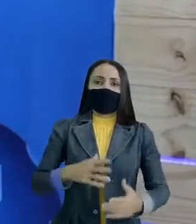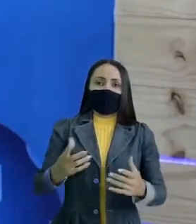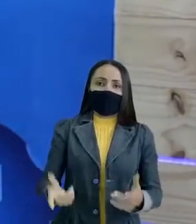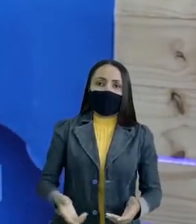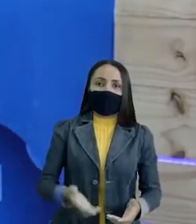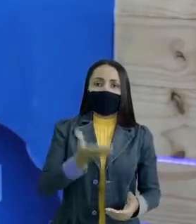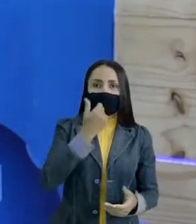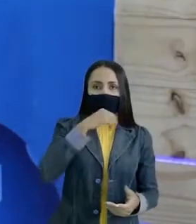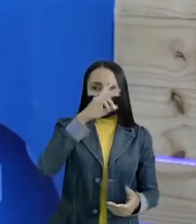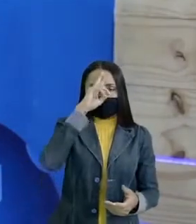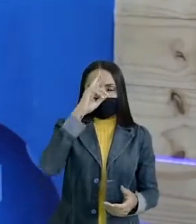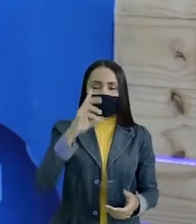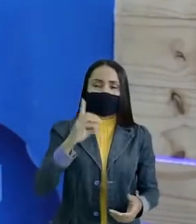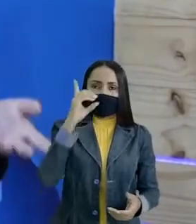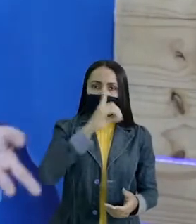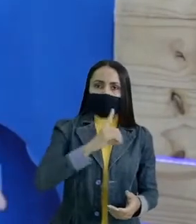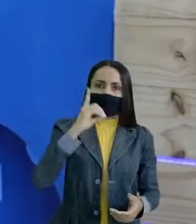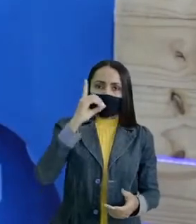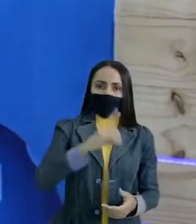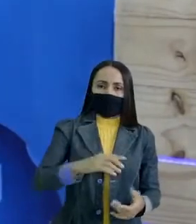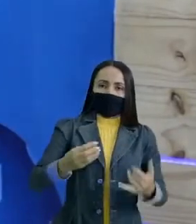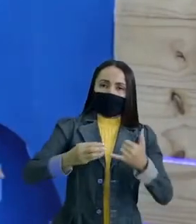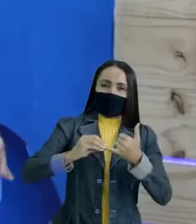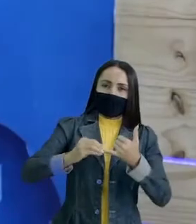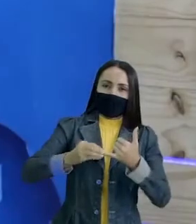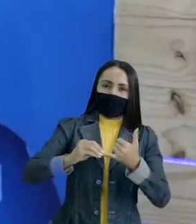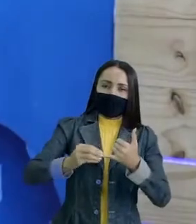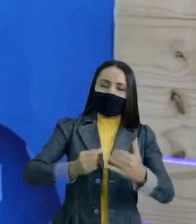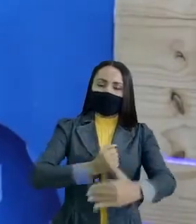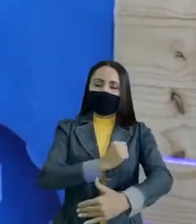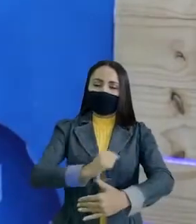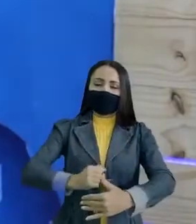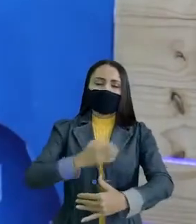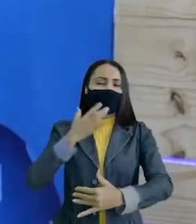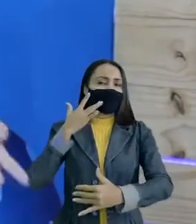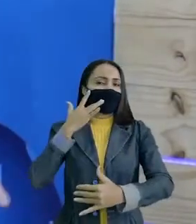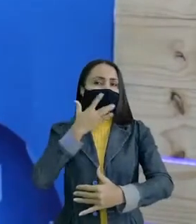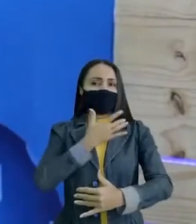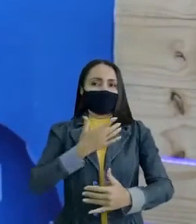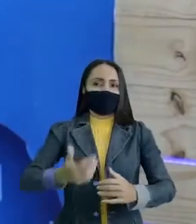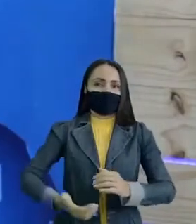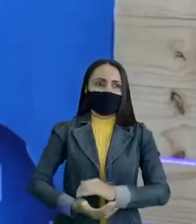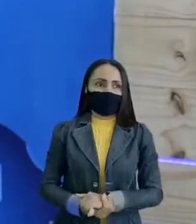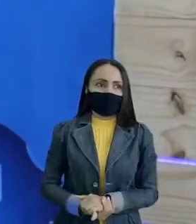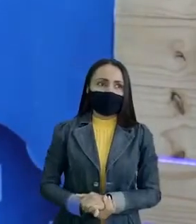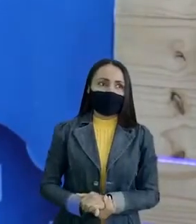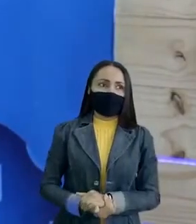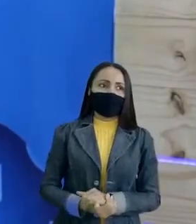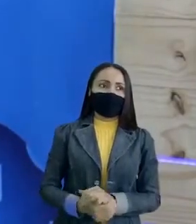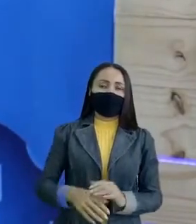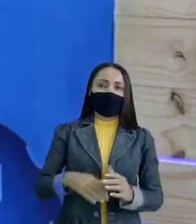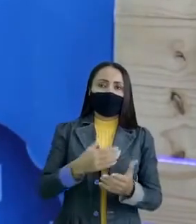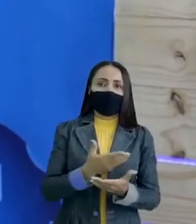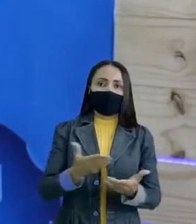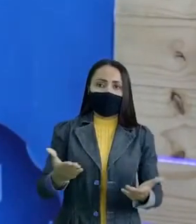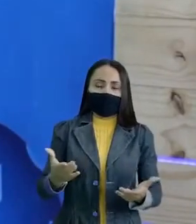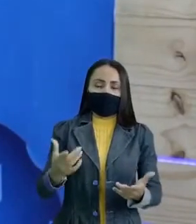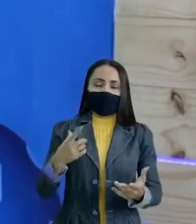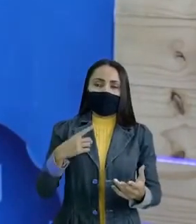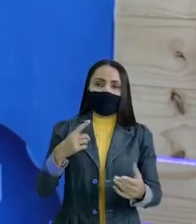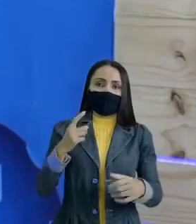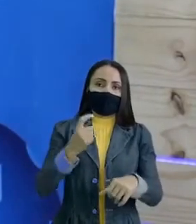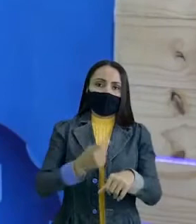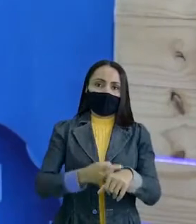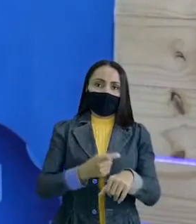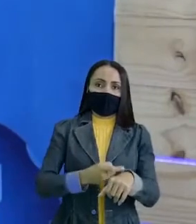a gente curtia muito feijão na panela de barro. É uma delícia, tá? A moringa, as gamelas de madeira,